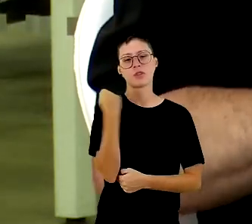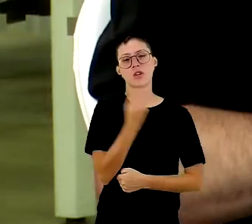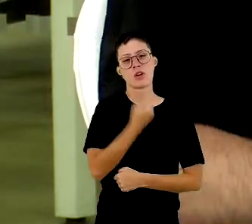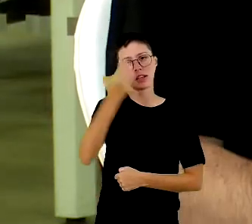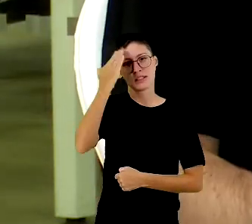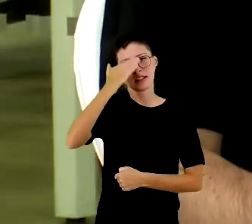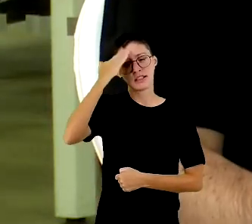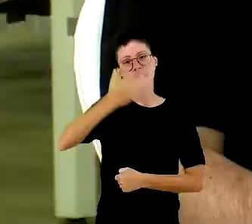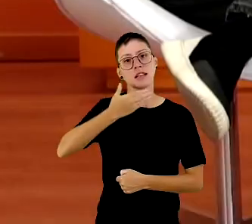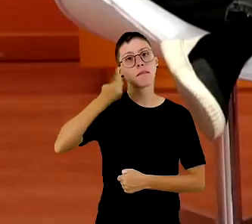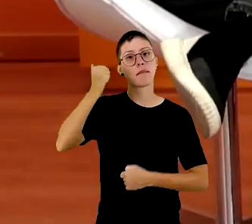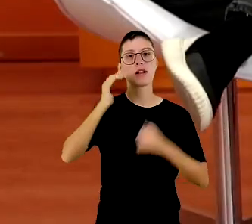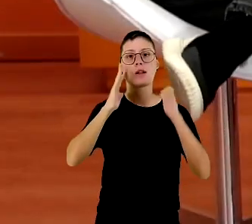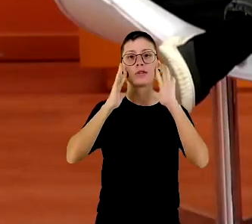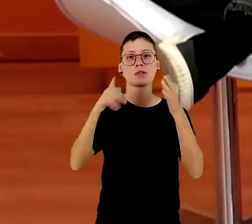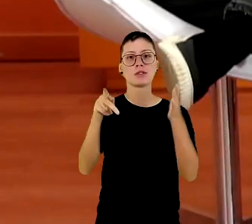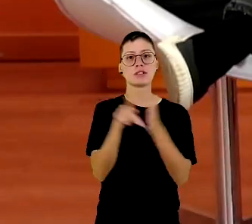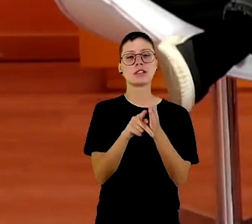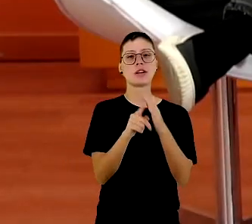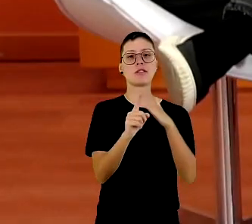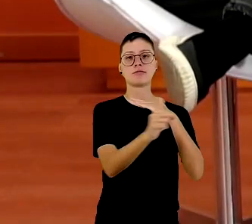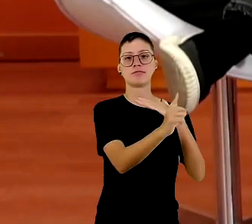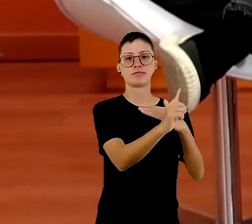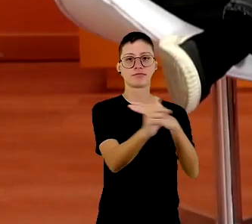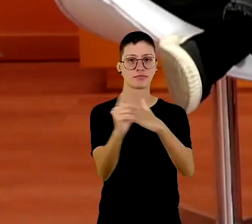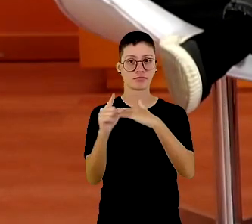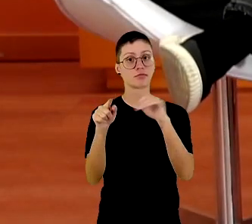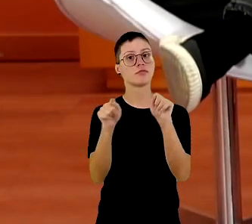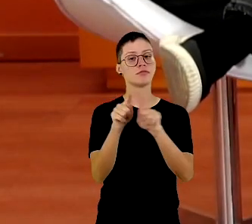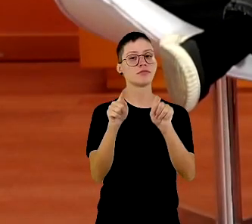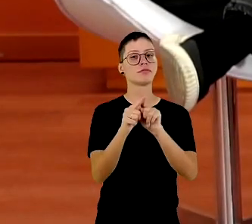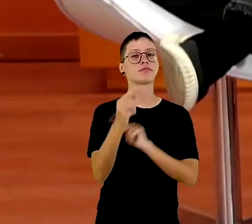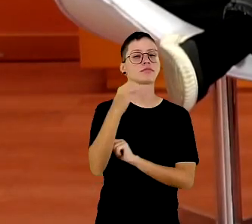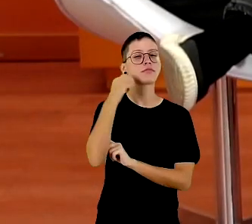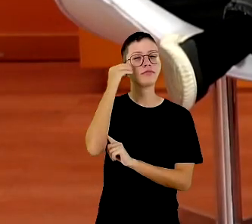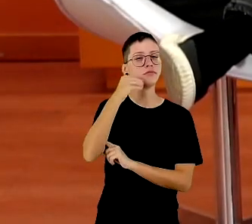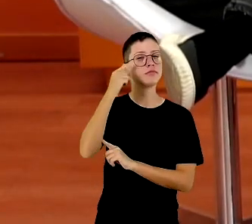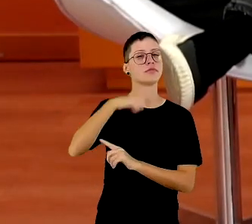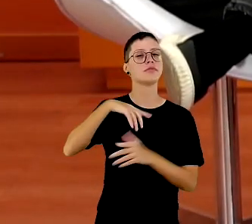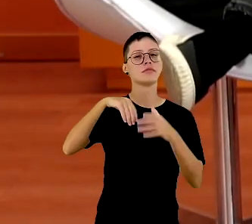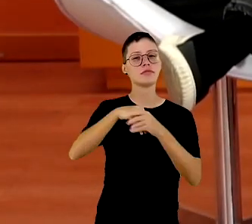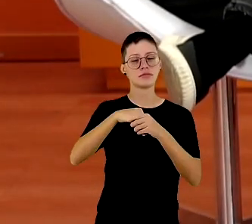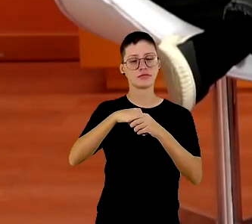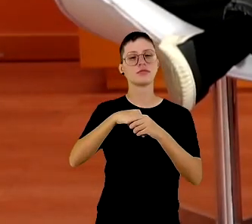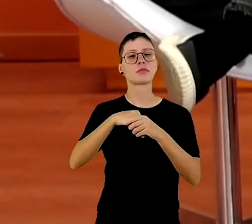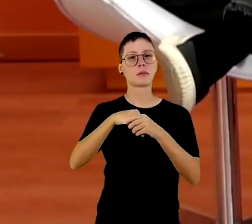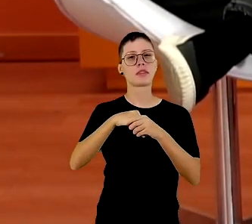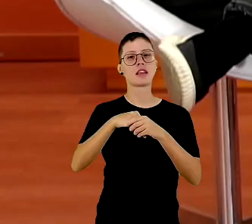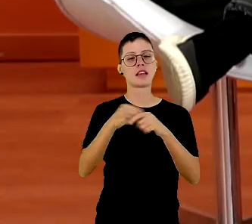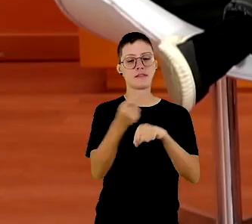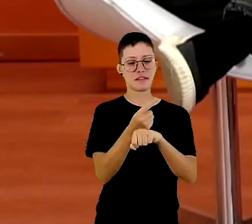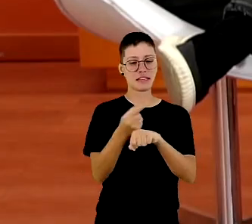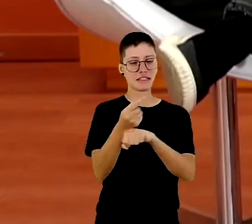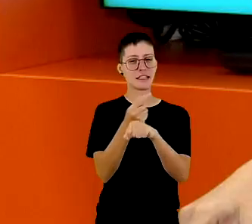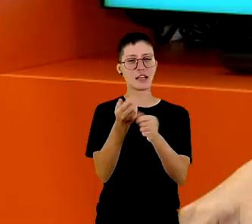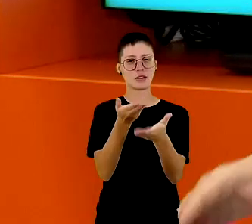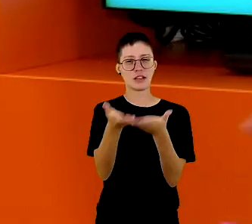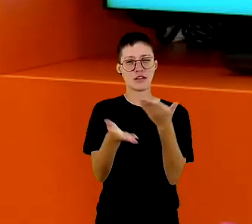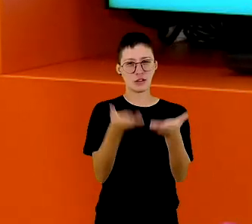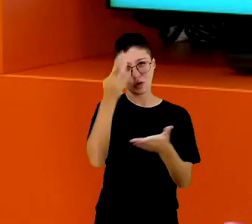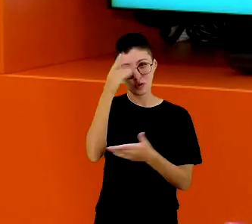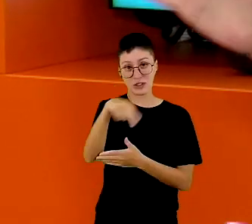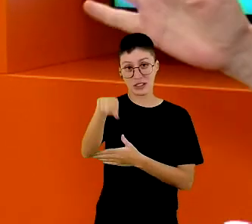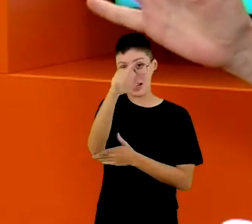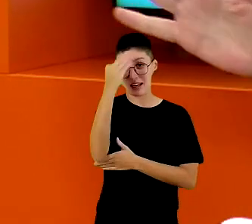cliente. E até uma experiência que a gente teve lá, né, na unidade de serviços financeiros, Rafa, não sei até se vocês sabem, a